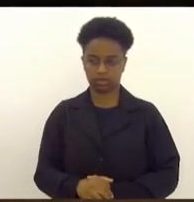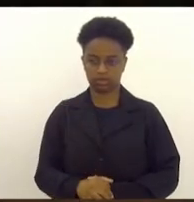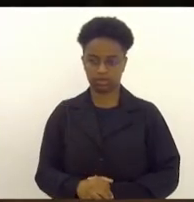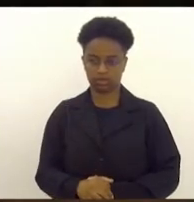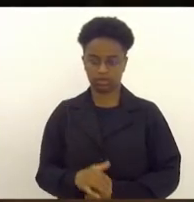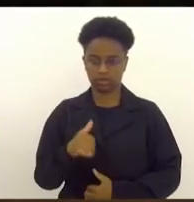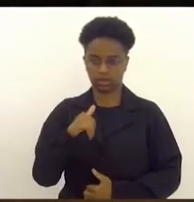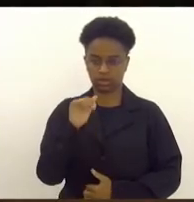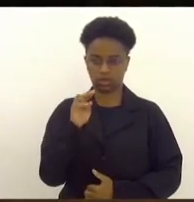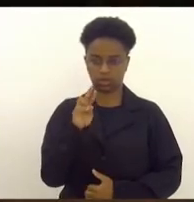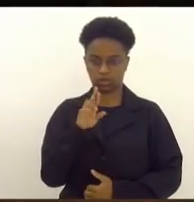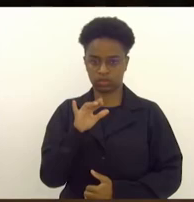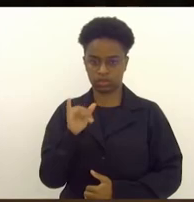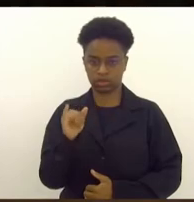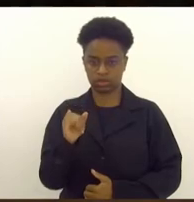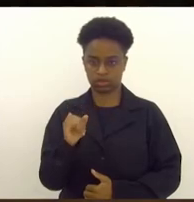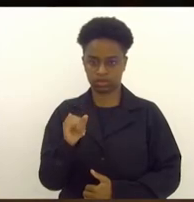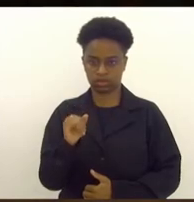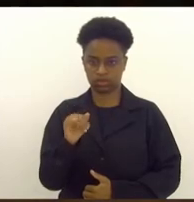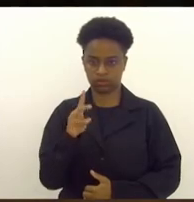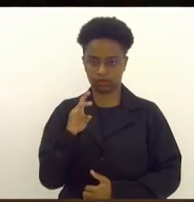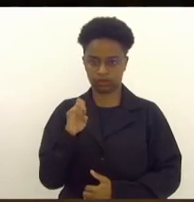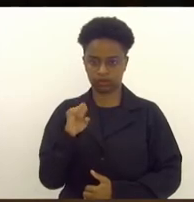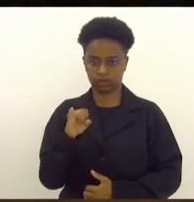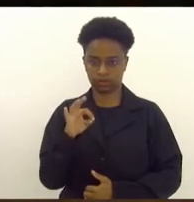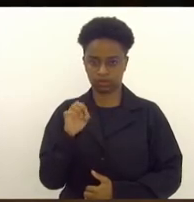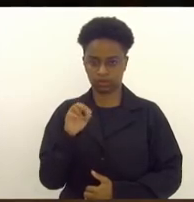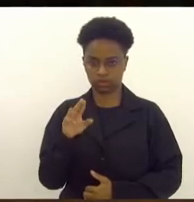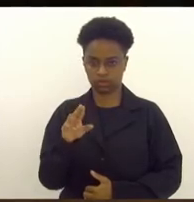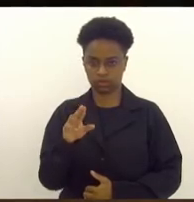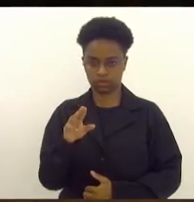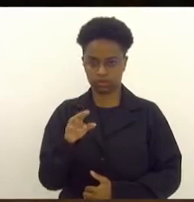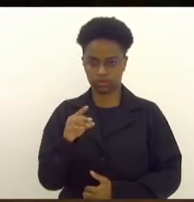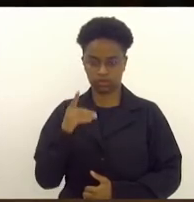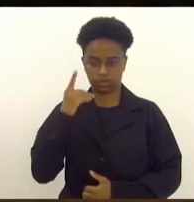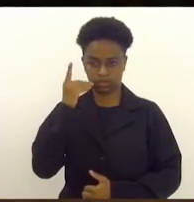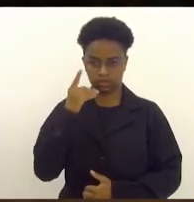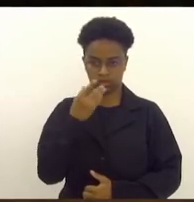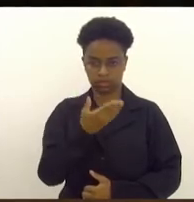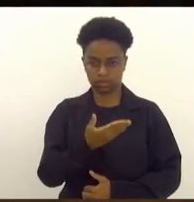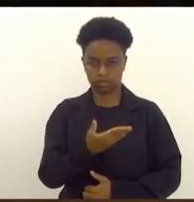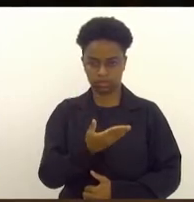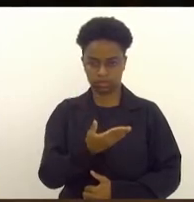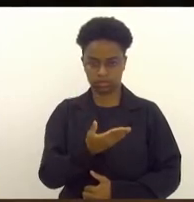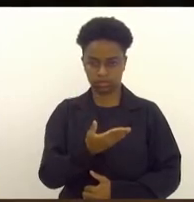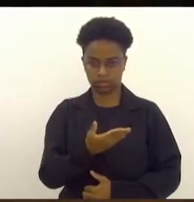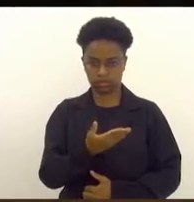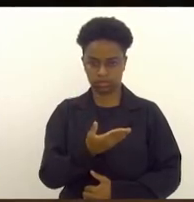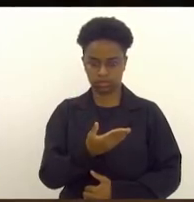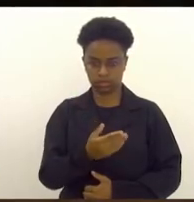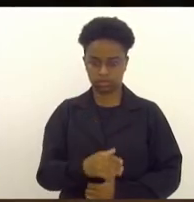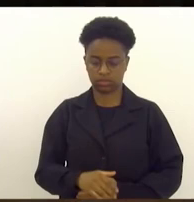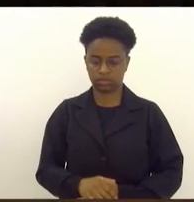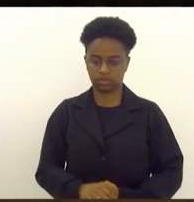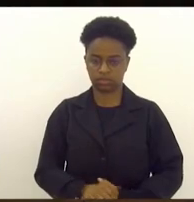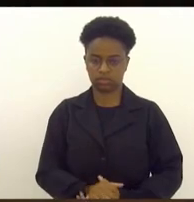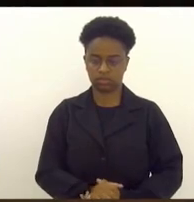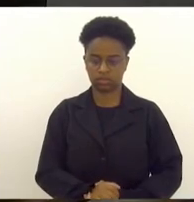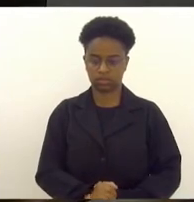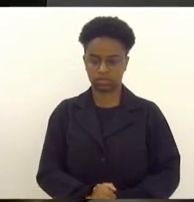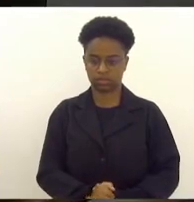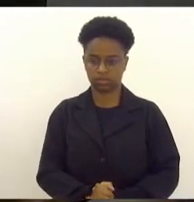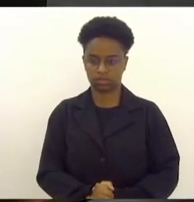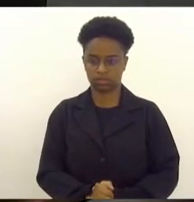Yuri Vitor Júnior nosso nome deputado por gentileza